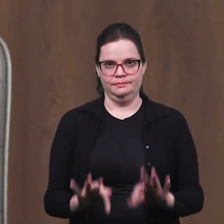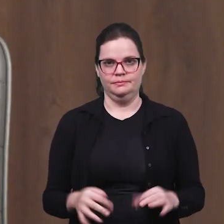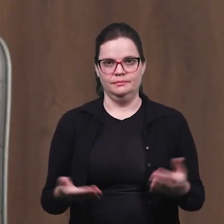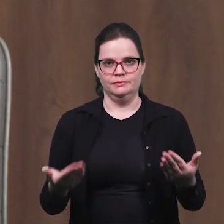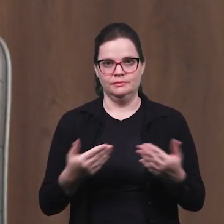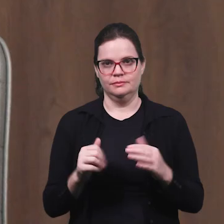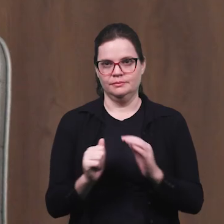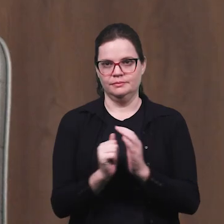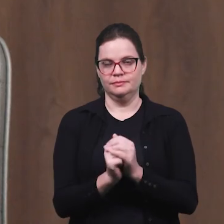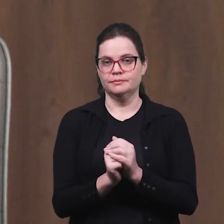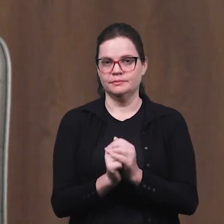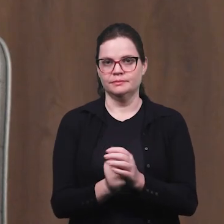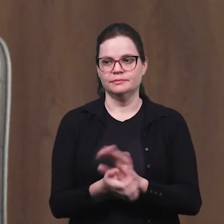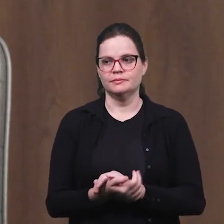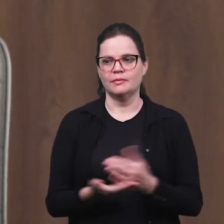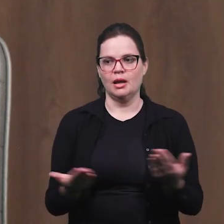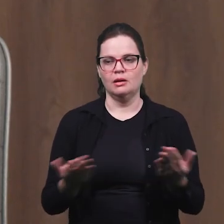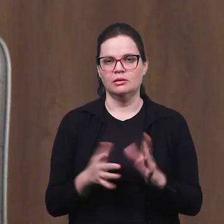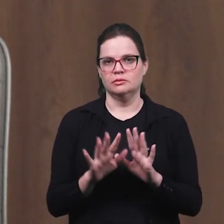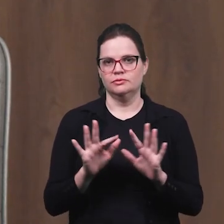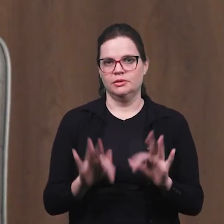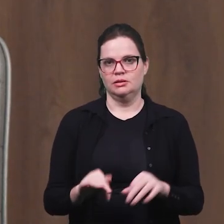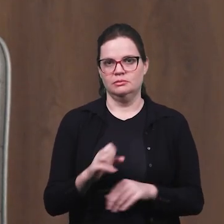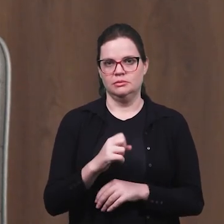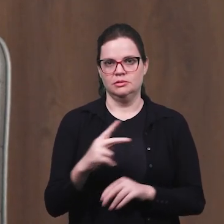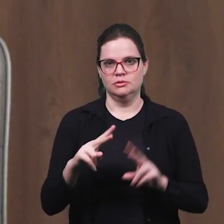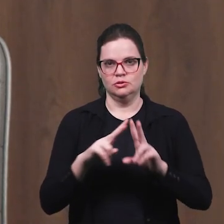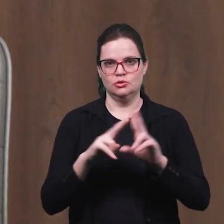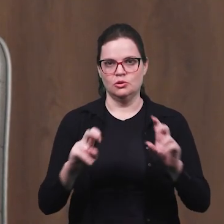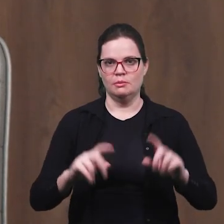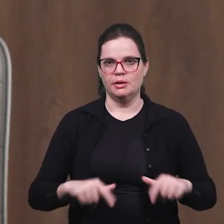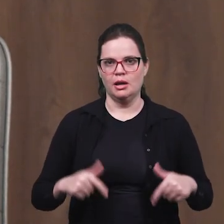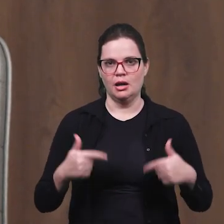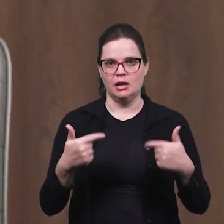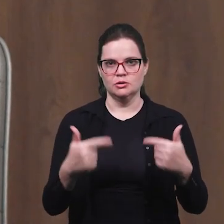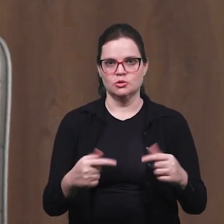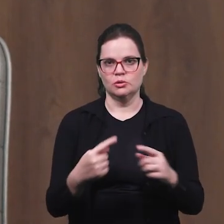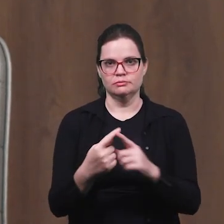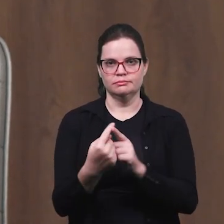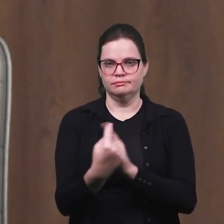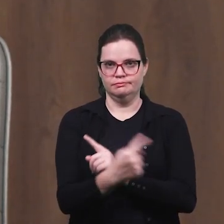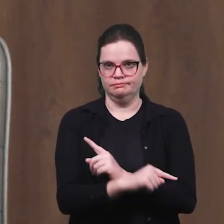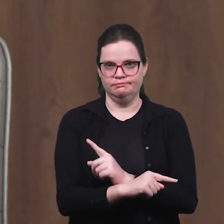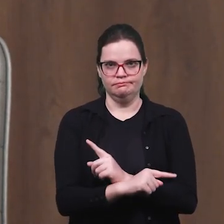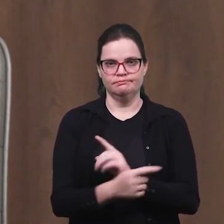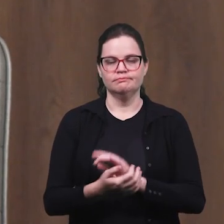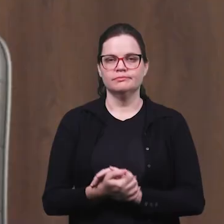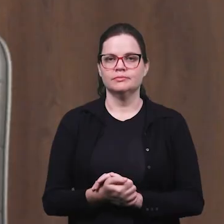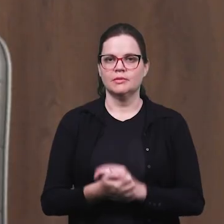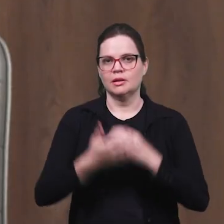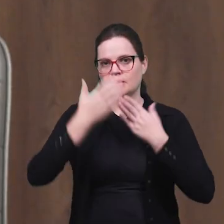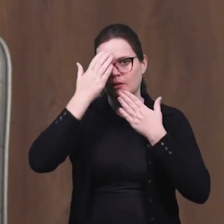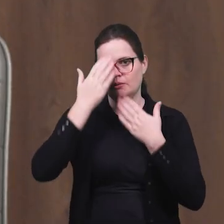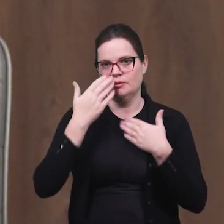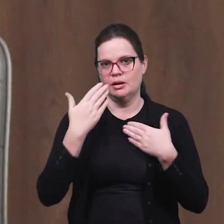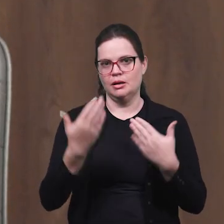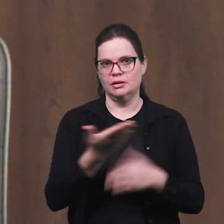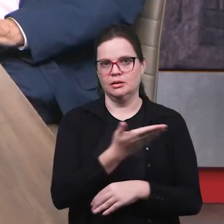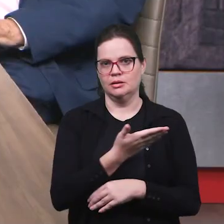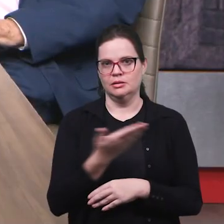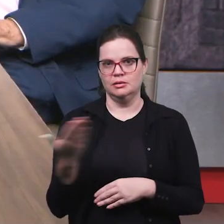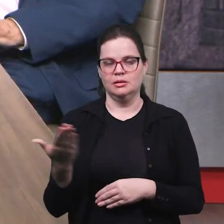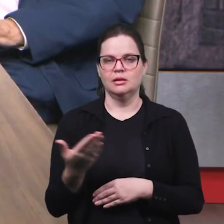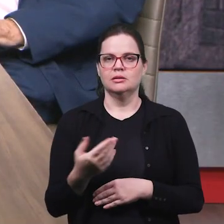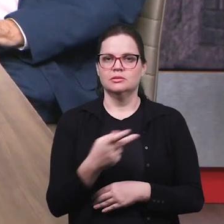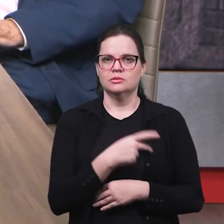aqui este episódio relativo a movimentos divergentes. Agradecemos a presença